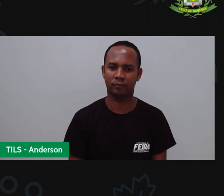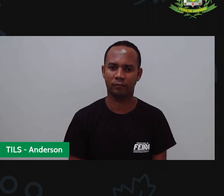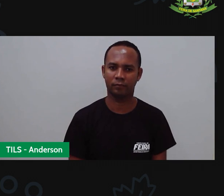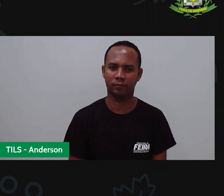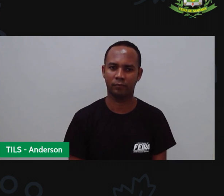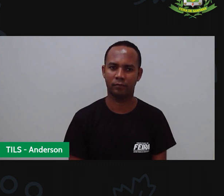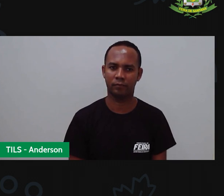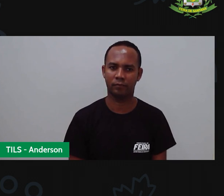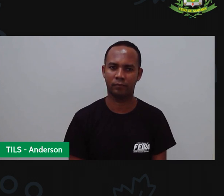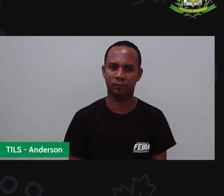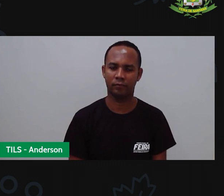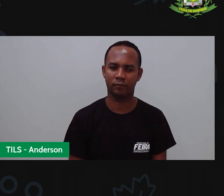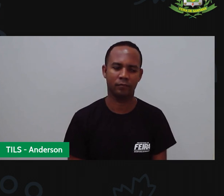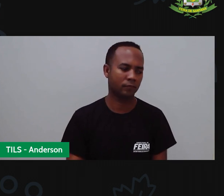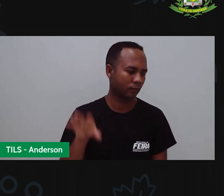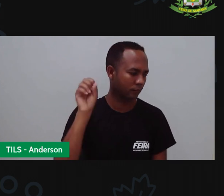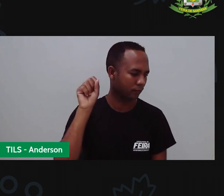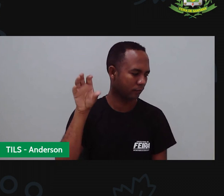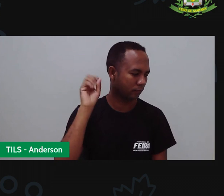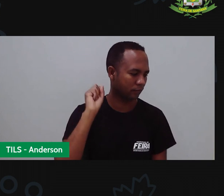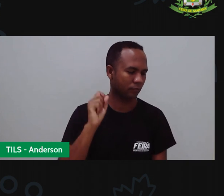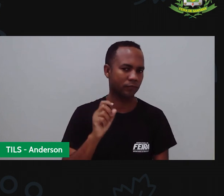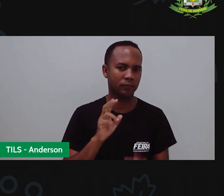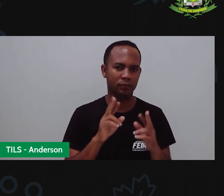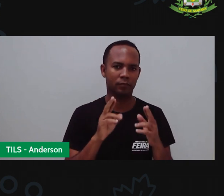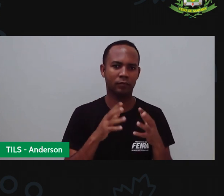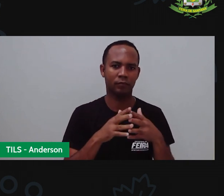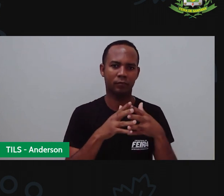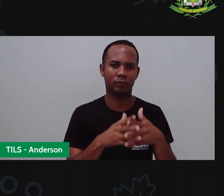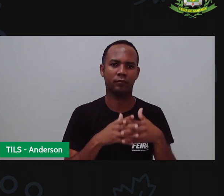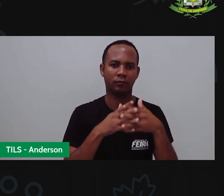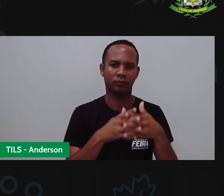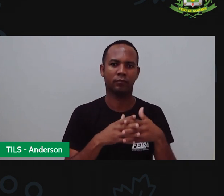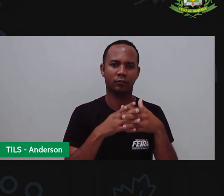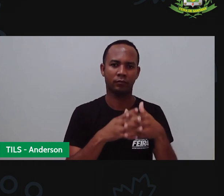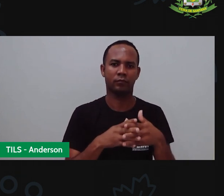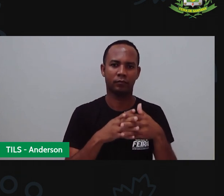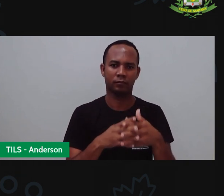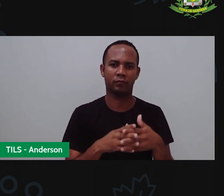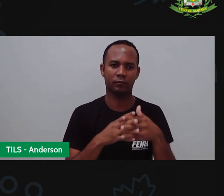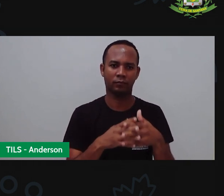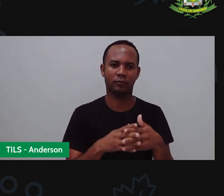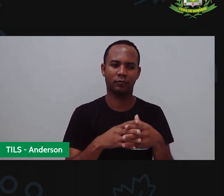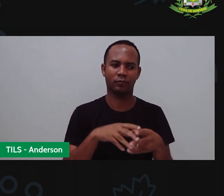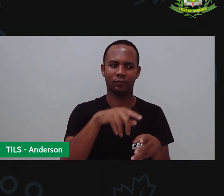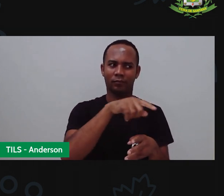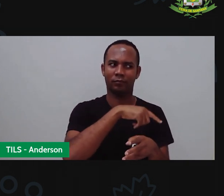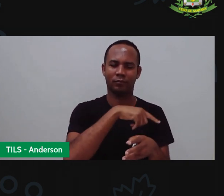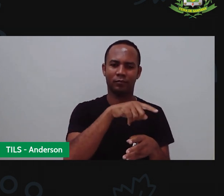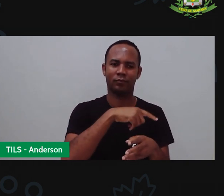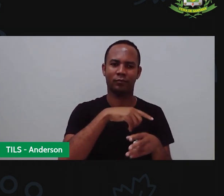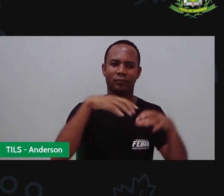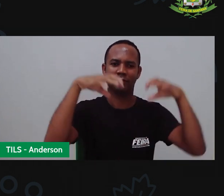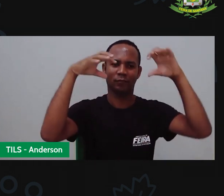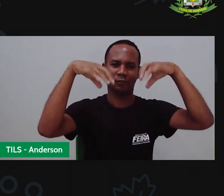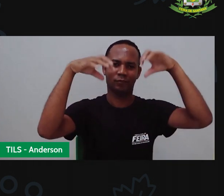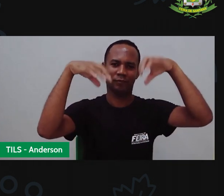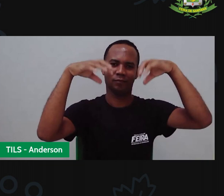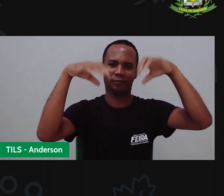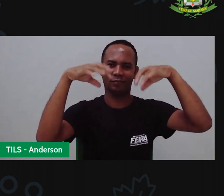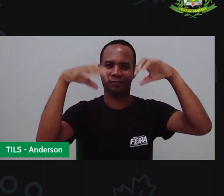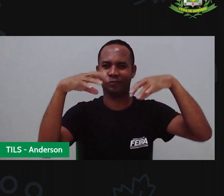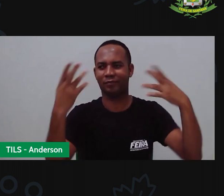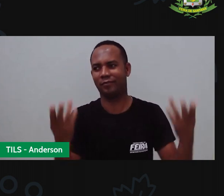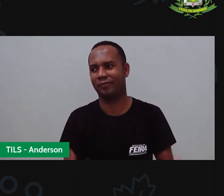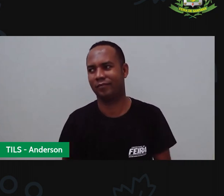Isso aí é de caminhão passando na rodovia. Não? De chuva. Ah, é chuva, com chuva